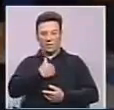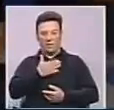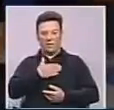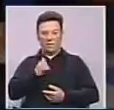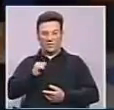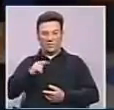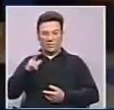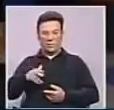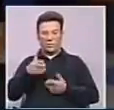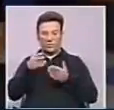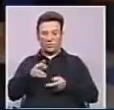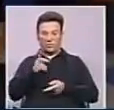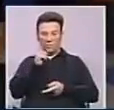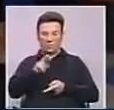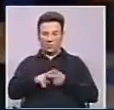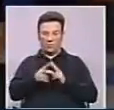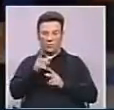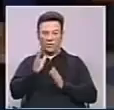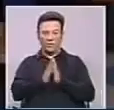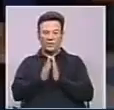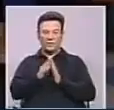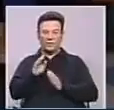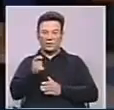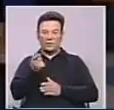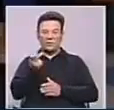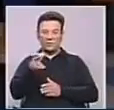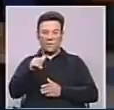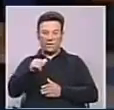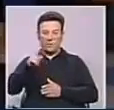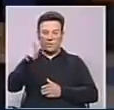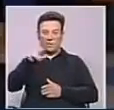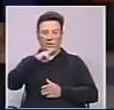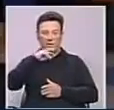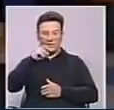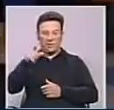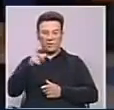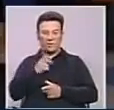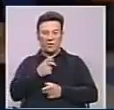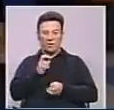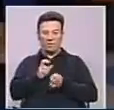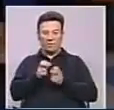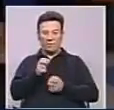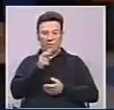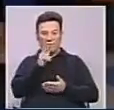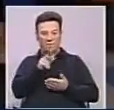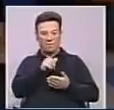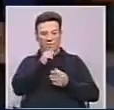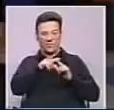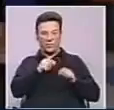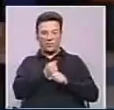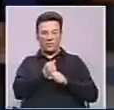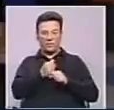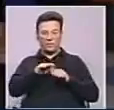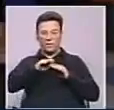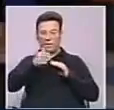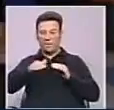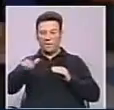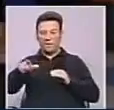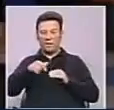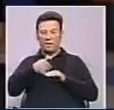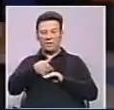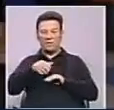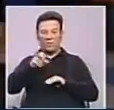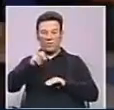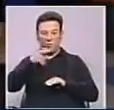Uma empresa portuguesa ajudou a reconstruir um santuário em Israel. A indústria de porcelanas produziu as telhas revestidas a ouro,